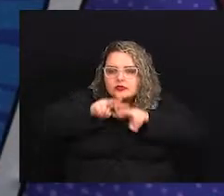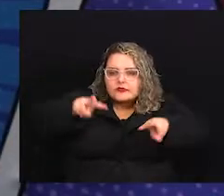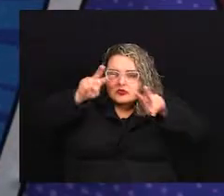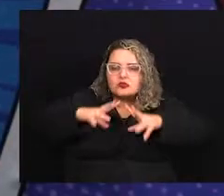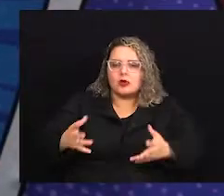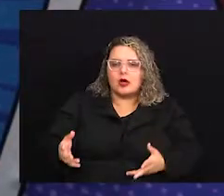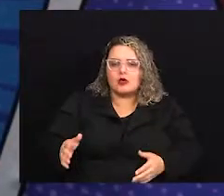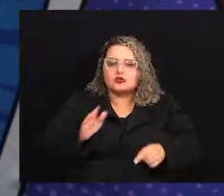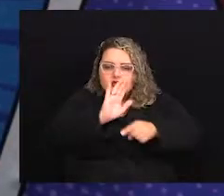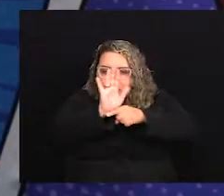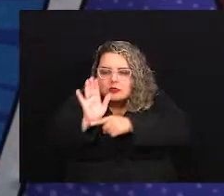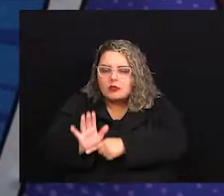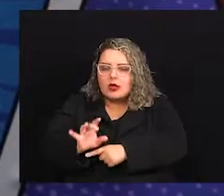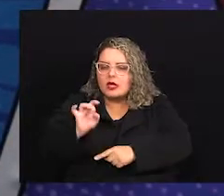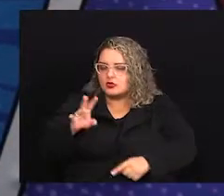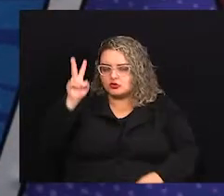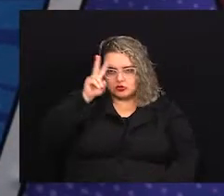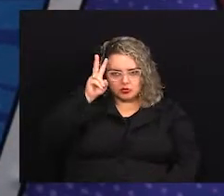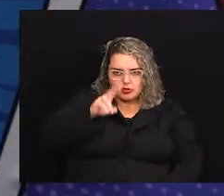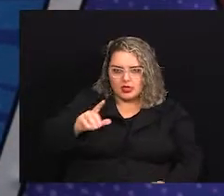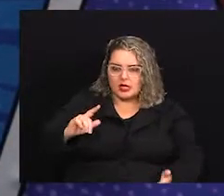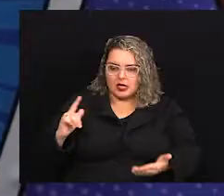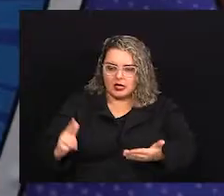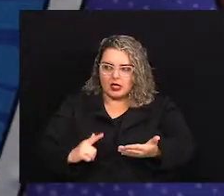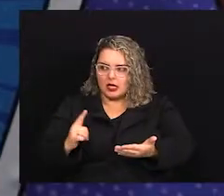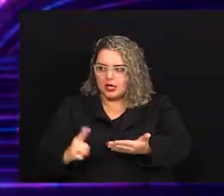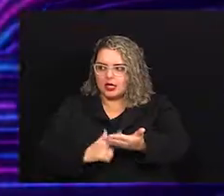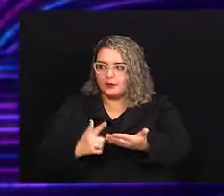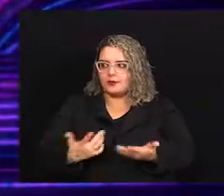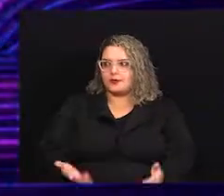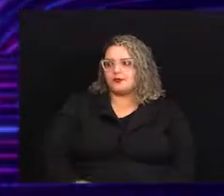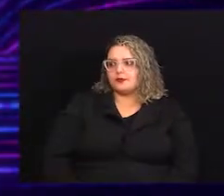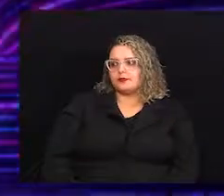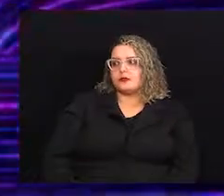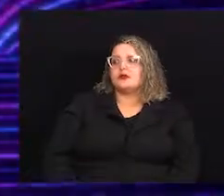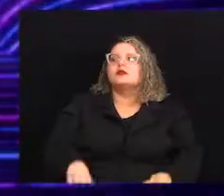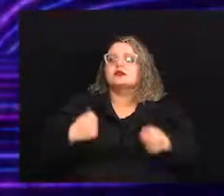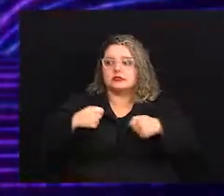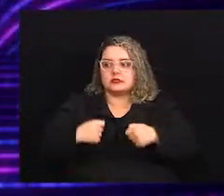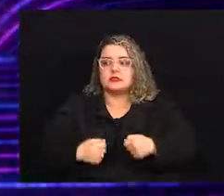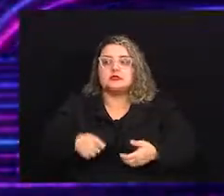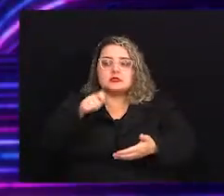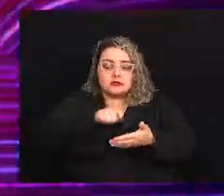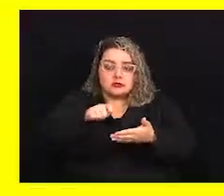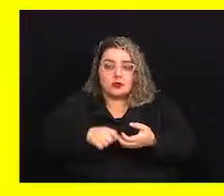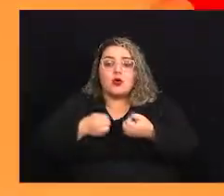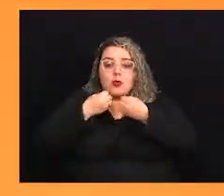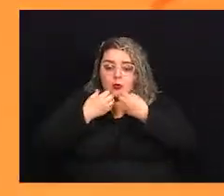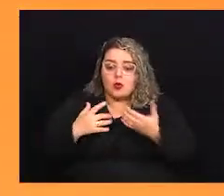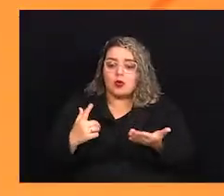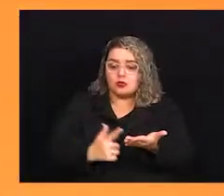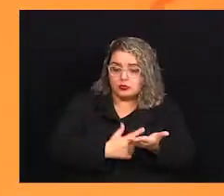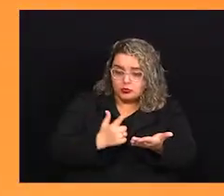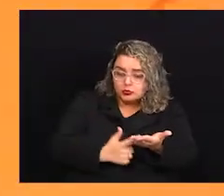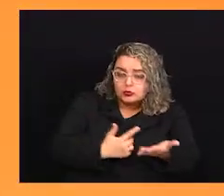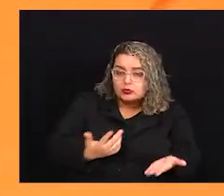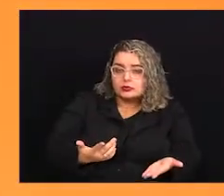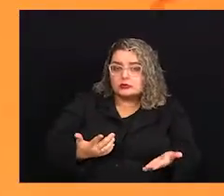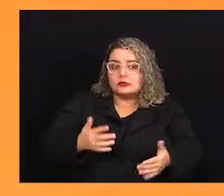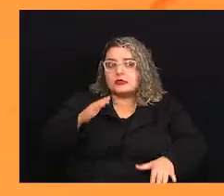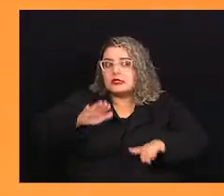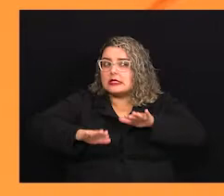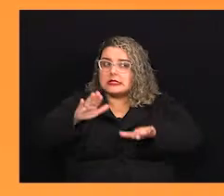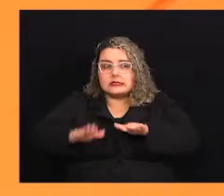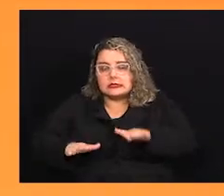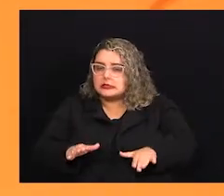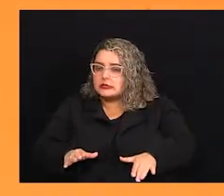não? É a história mesmo, é a literatura? Você tem que escrever um bom livro, e um bom livro nem